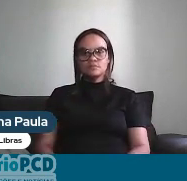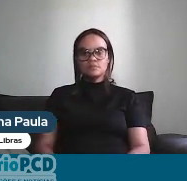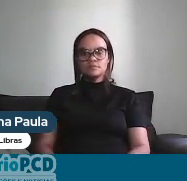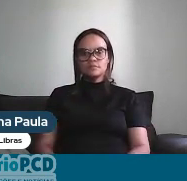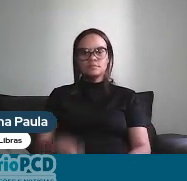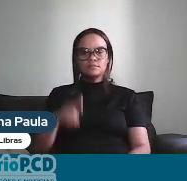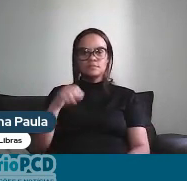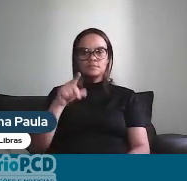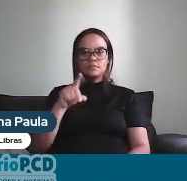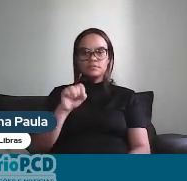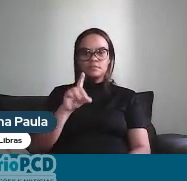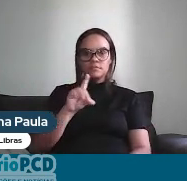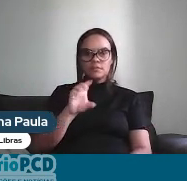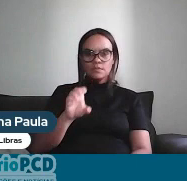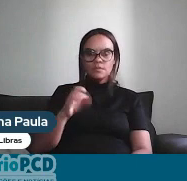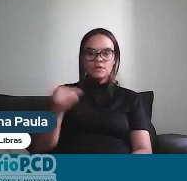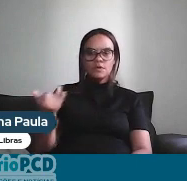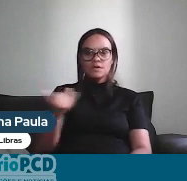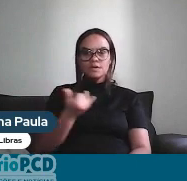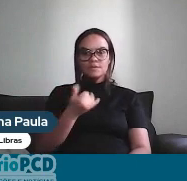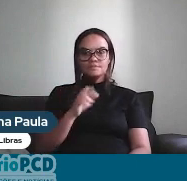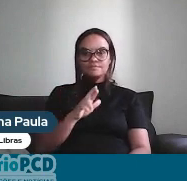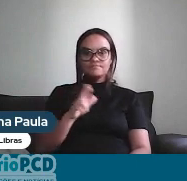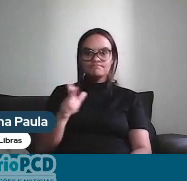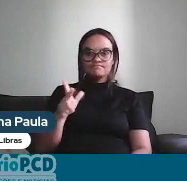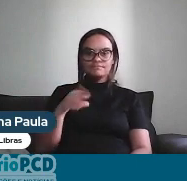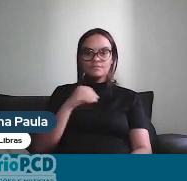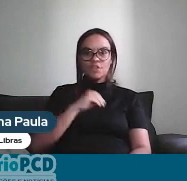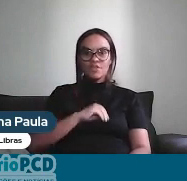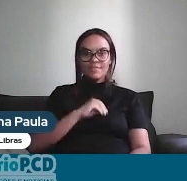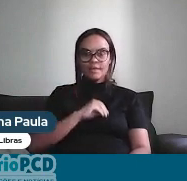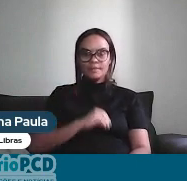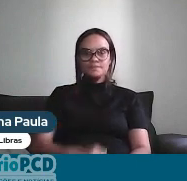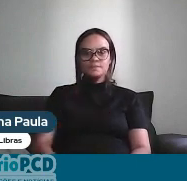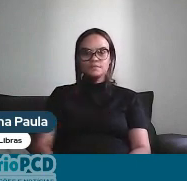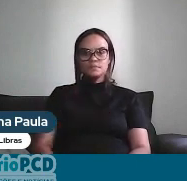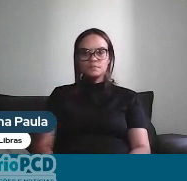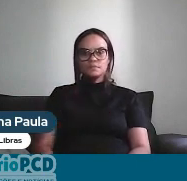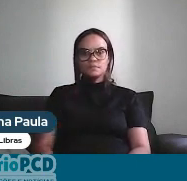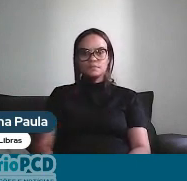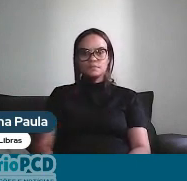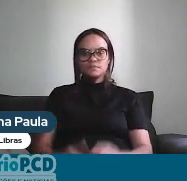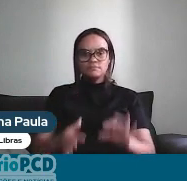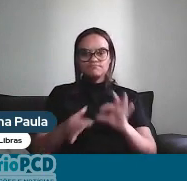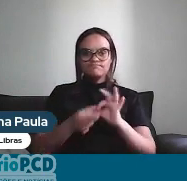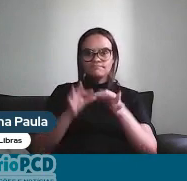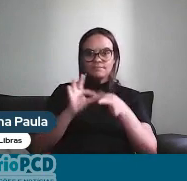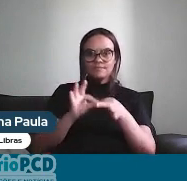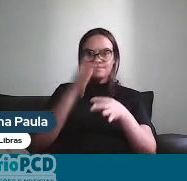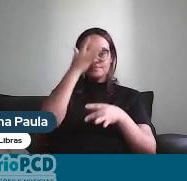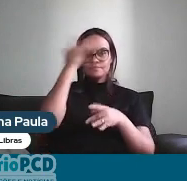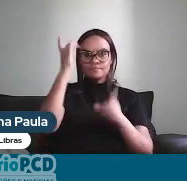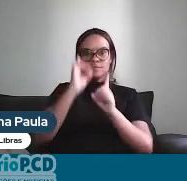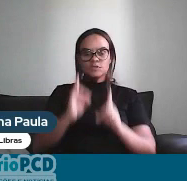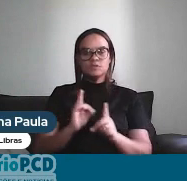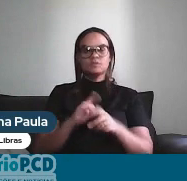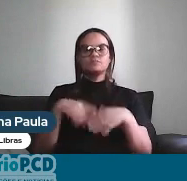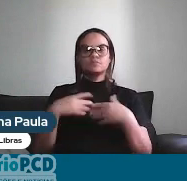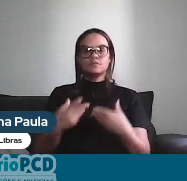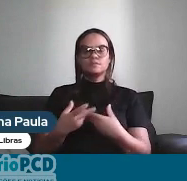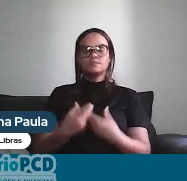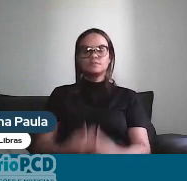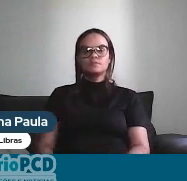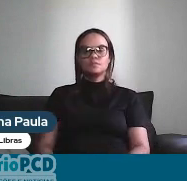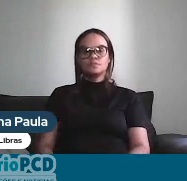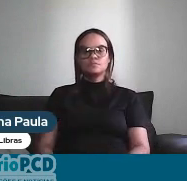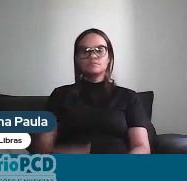nos trouxe? A informação da diferença salarial entre pessoas com deficiência, mesmo aquelas